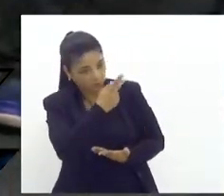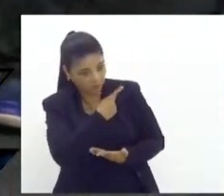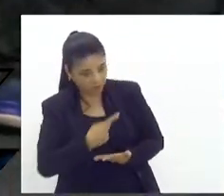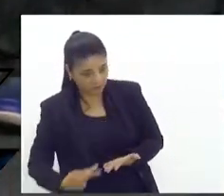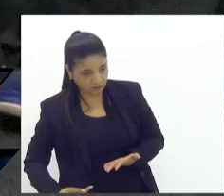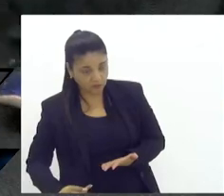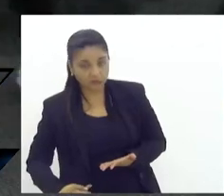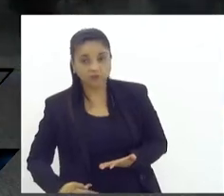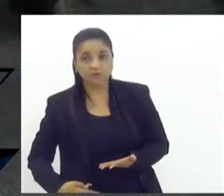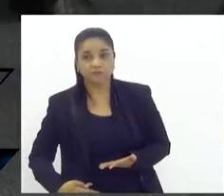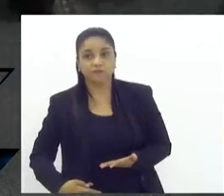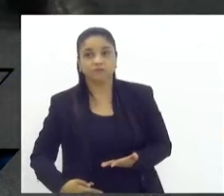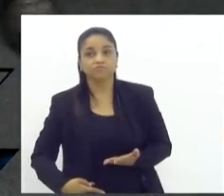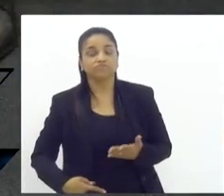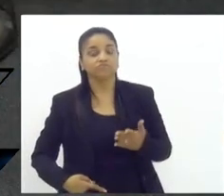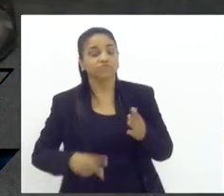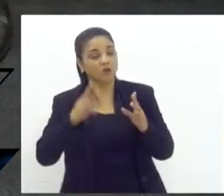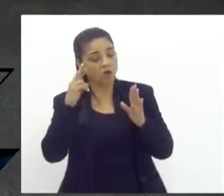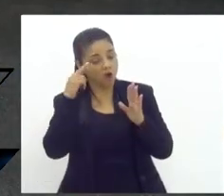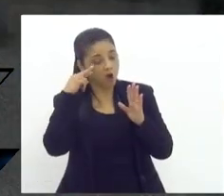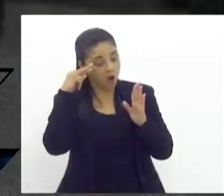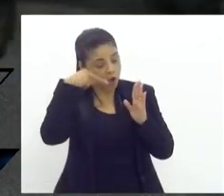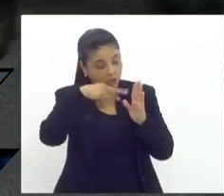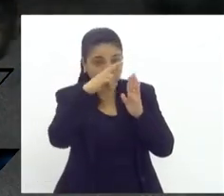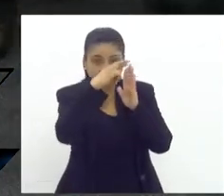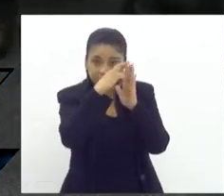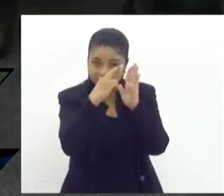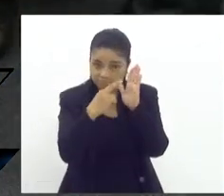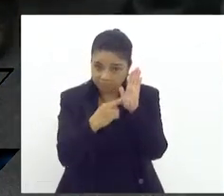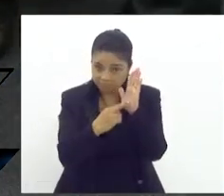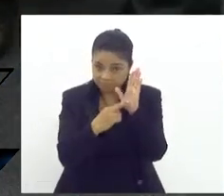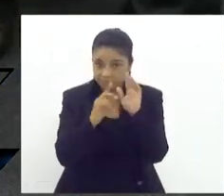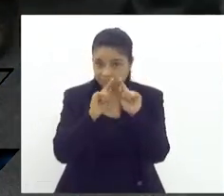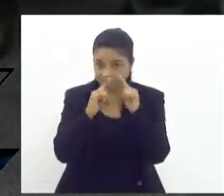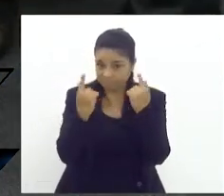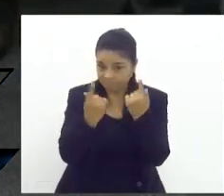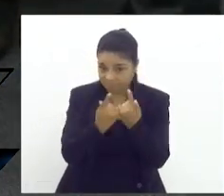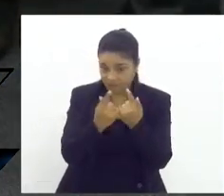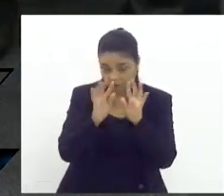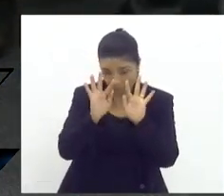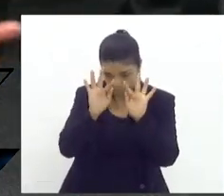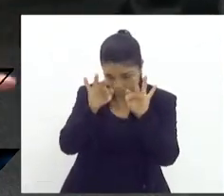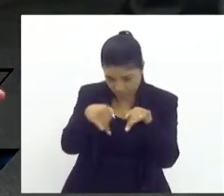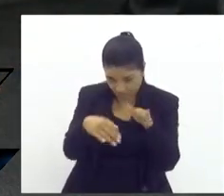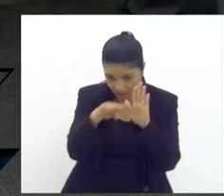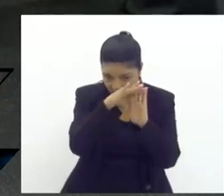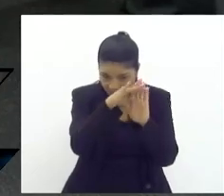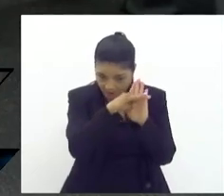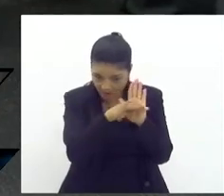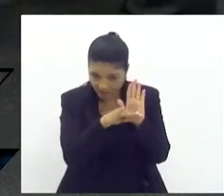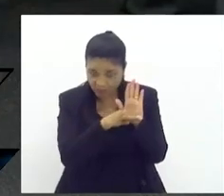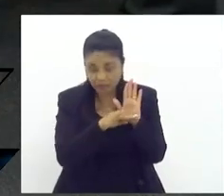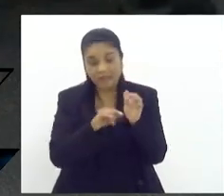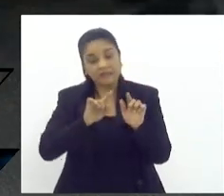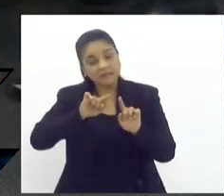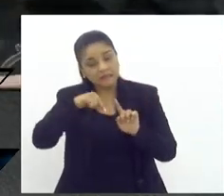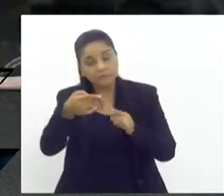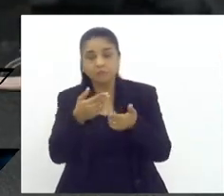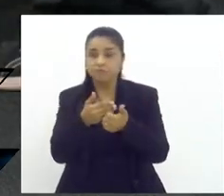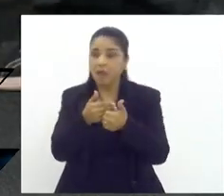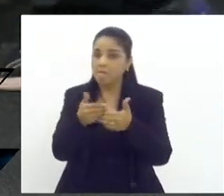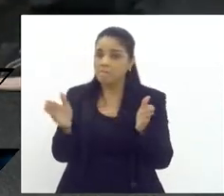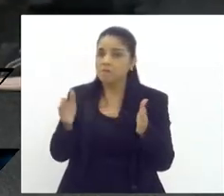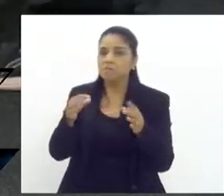olhando para o Regimento que a gente possa concluir a pauta e depois abrir para todos e todos